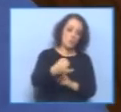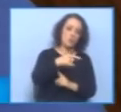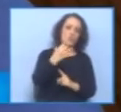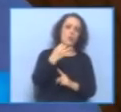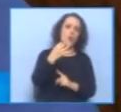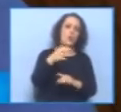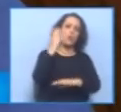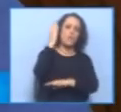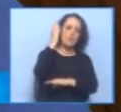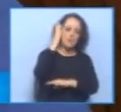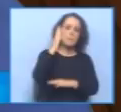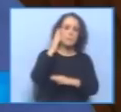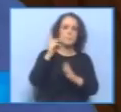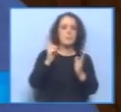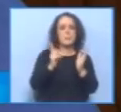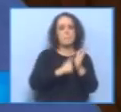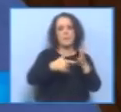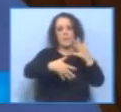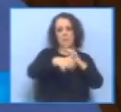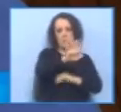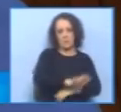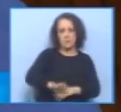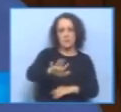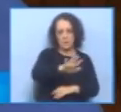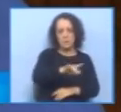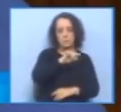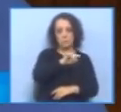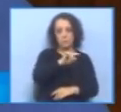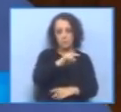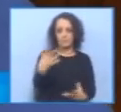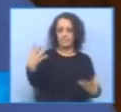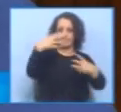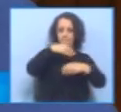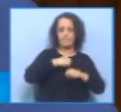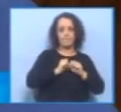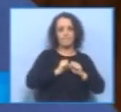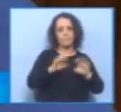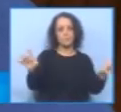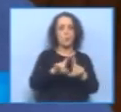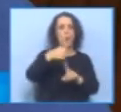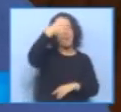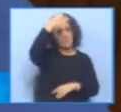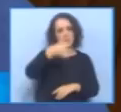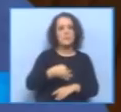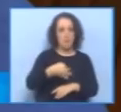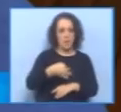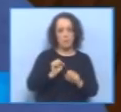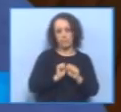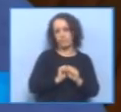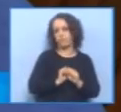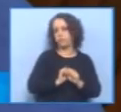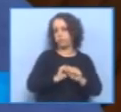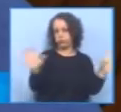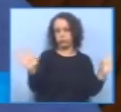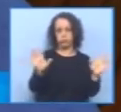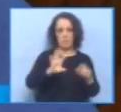oficial a todos os países quase da América Latina e valorizou-se muito ali. Na Europa, nos últimos